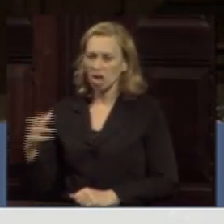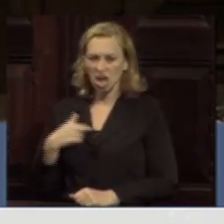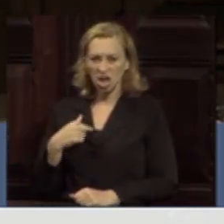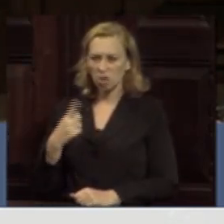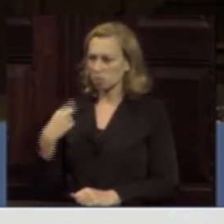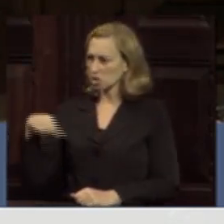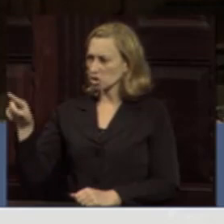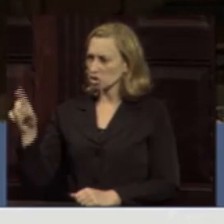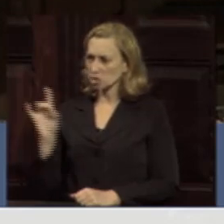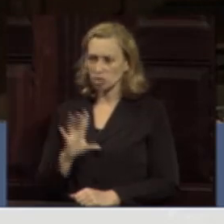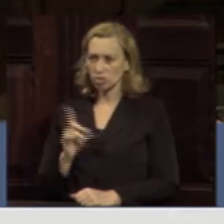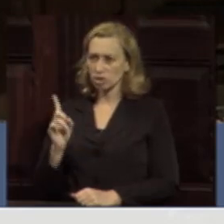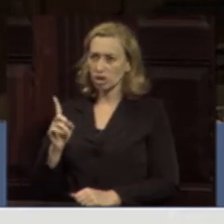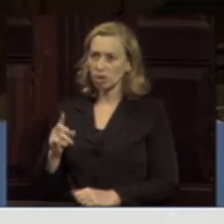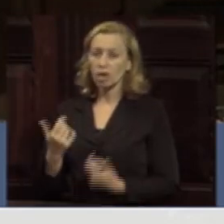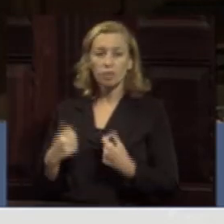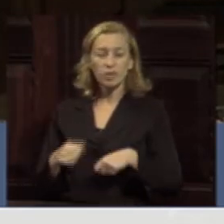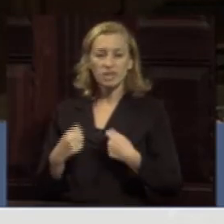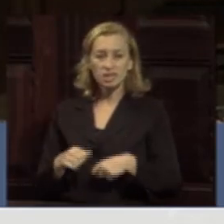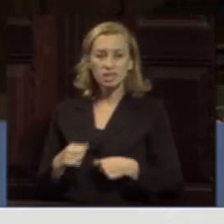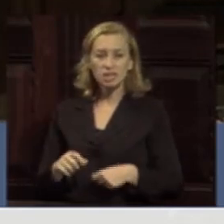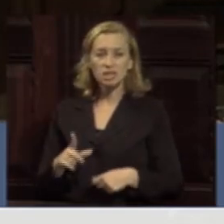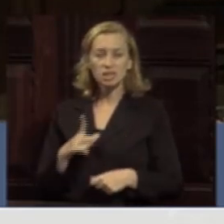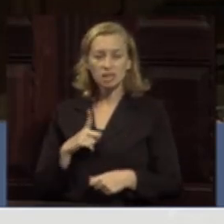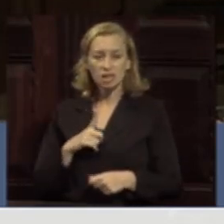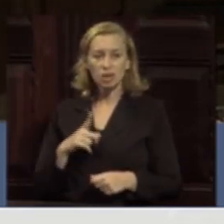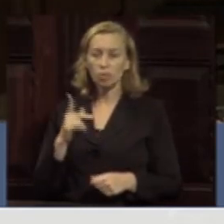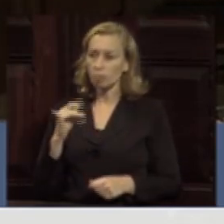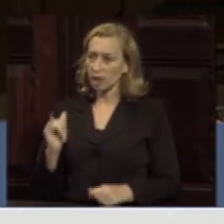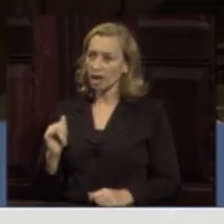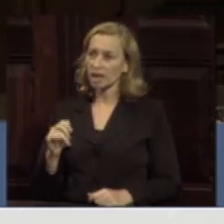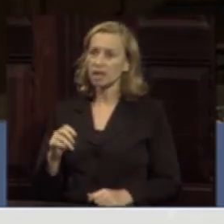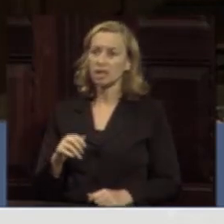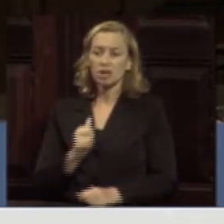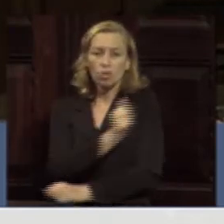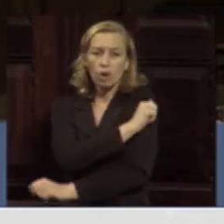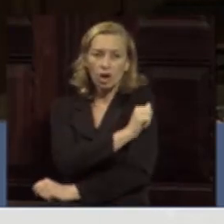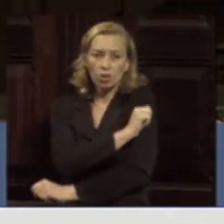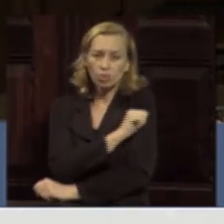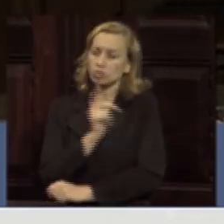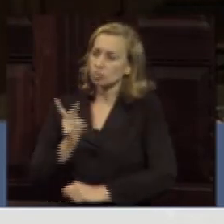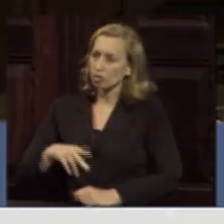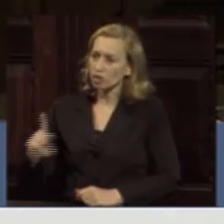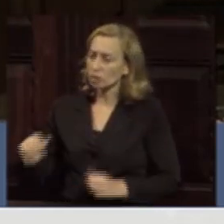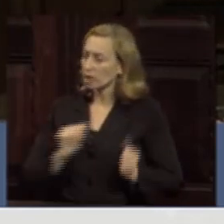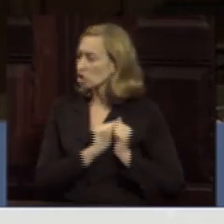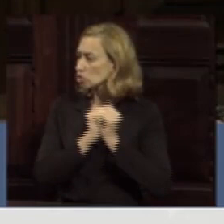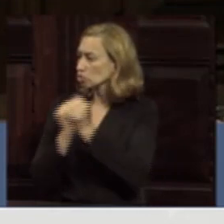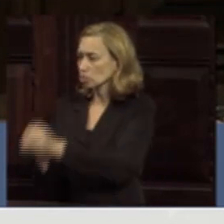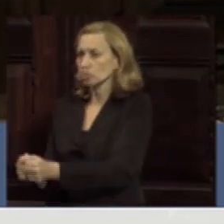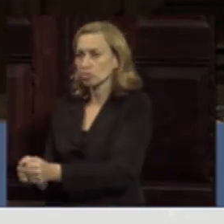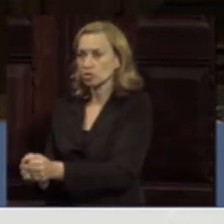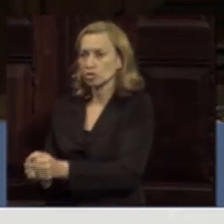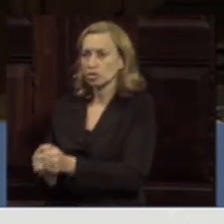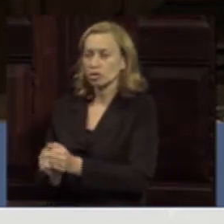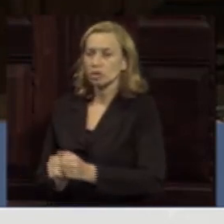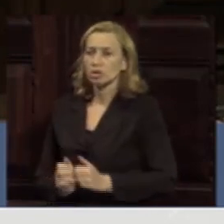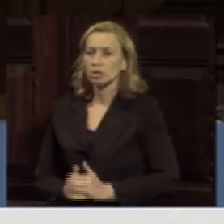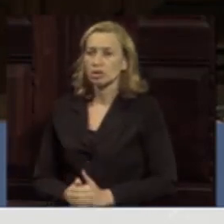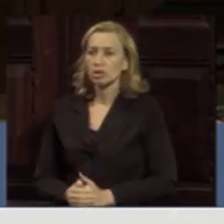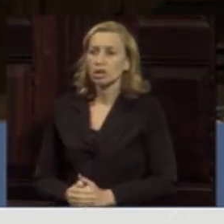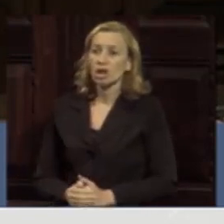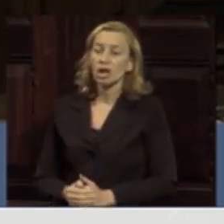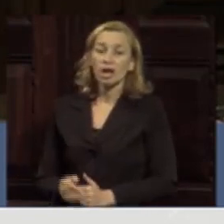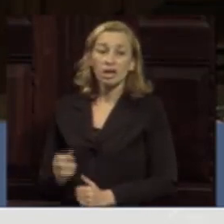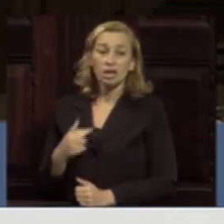um representante de pai de aluno, aqui eu tenho representante de professor, tenho representante de estudante, portanto eu só subirei com eles. Pois o tenente